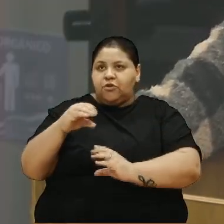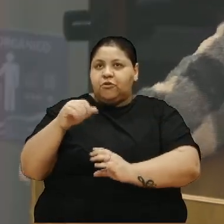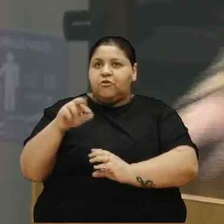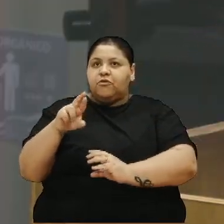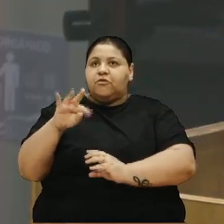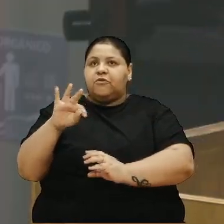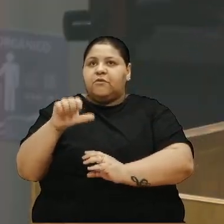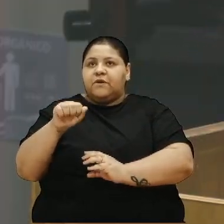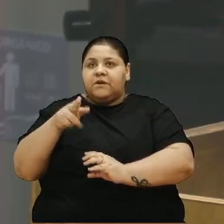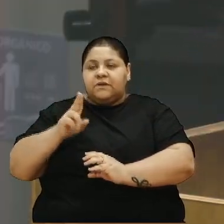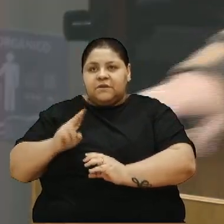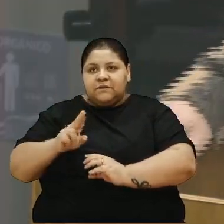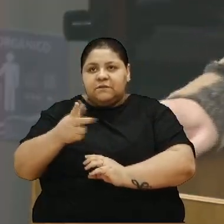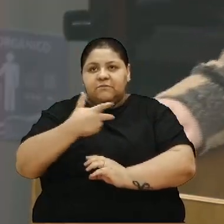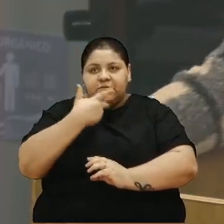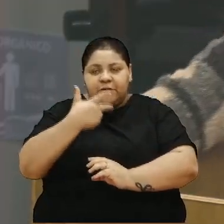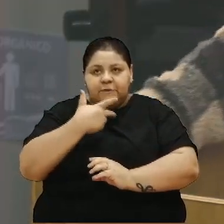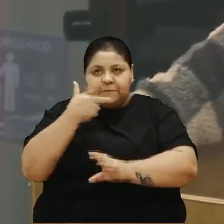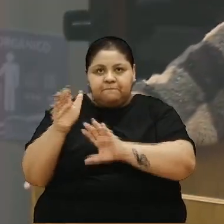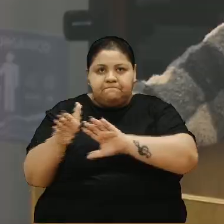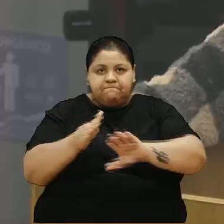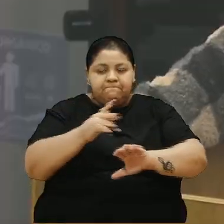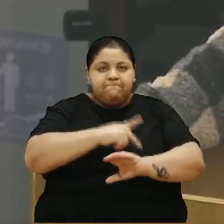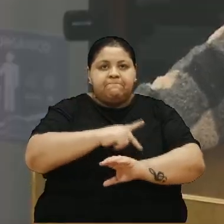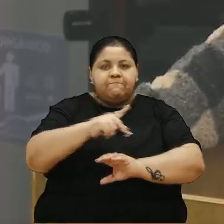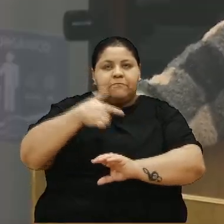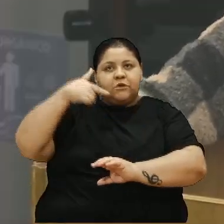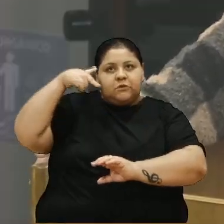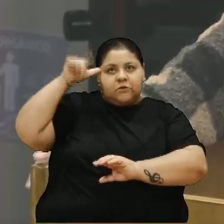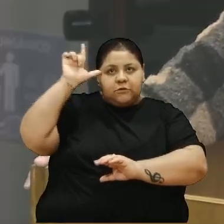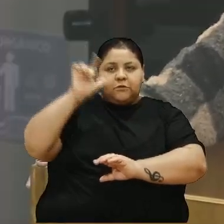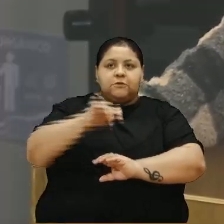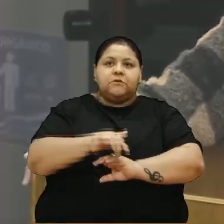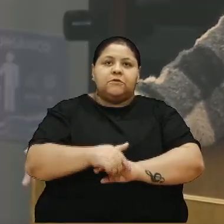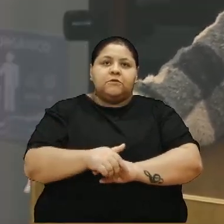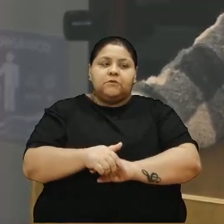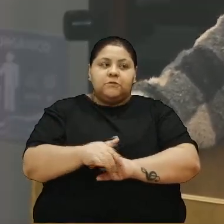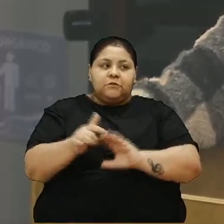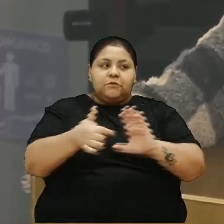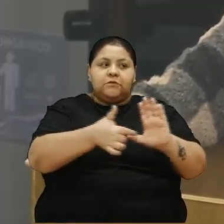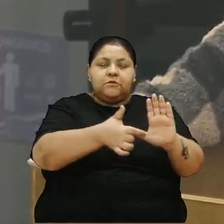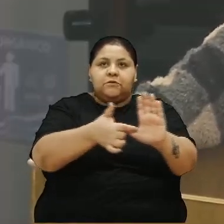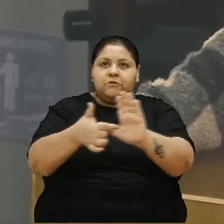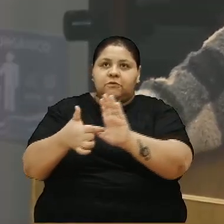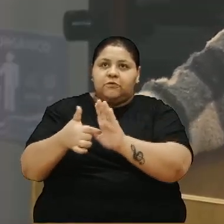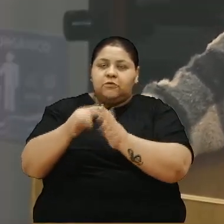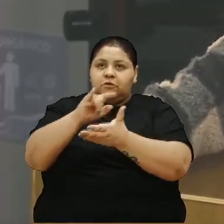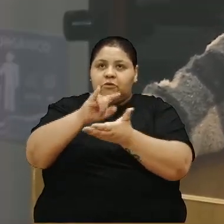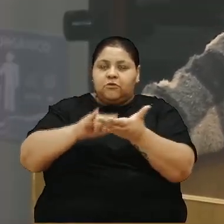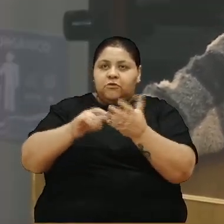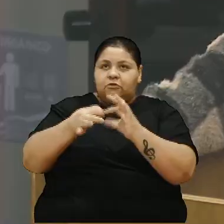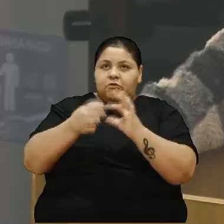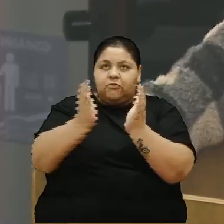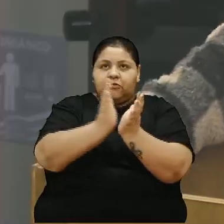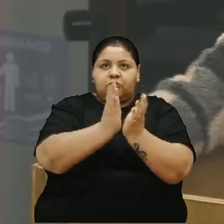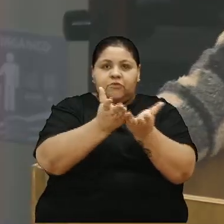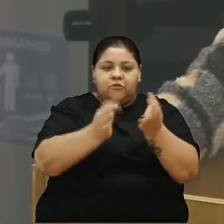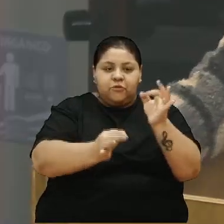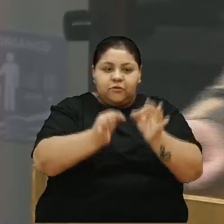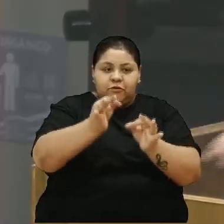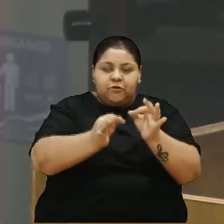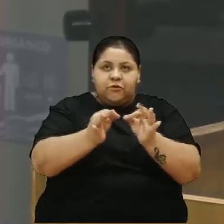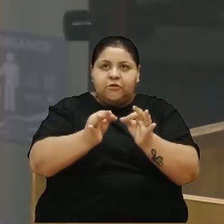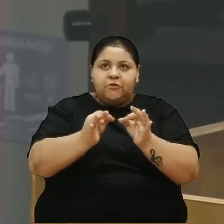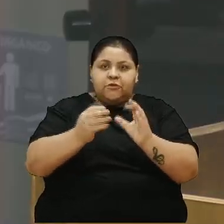pregou. Presidente, ontem foi apresentado parecer favorável na Comissão de Constituição e Justiça no